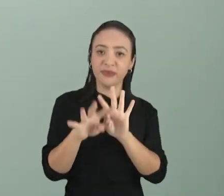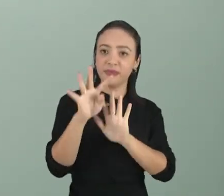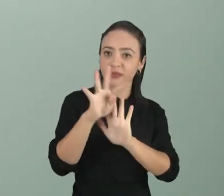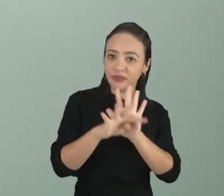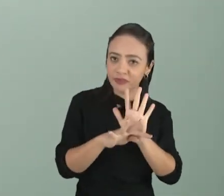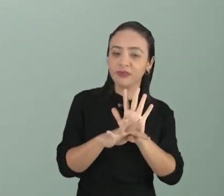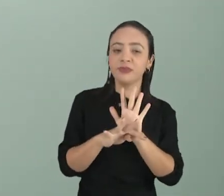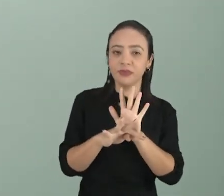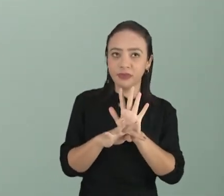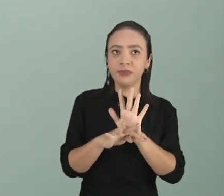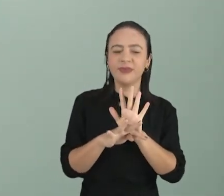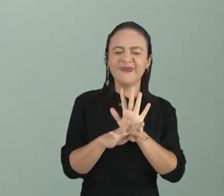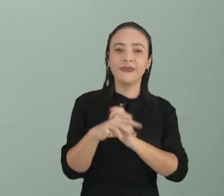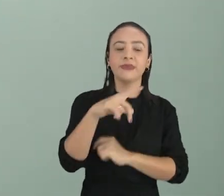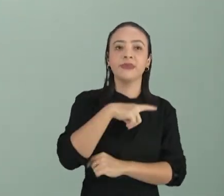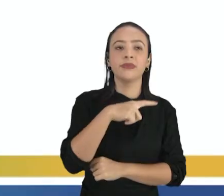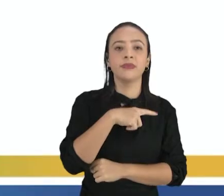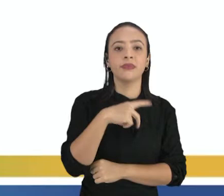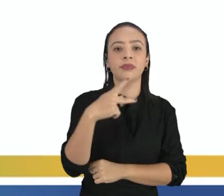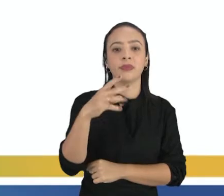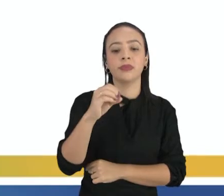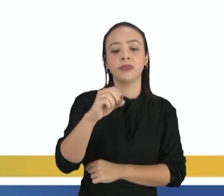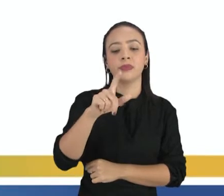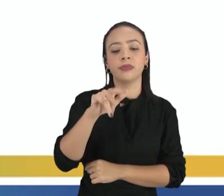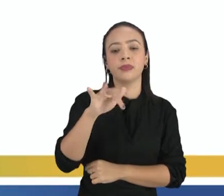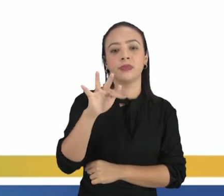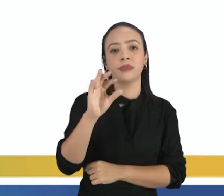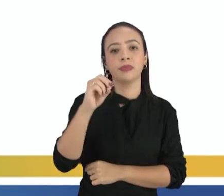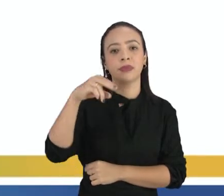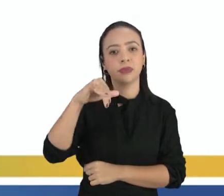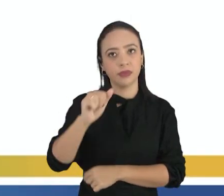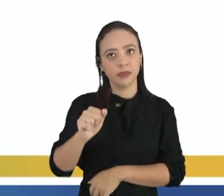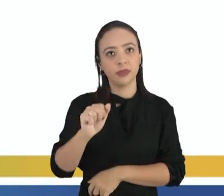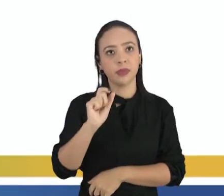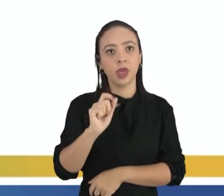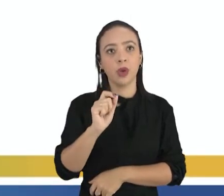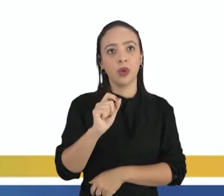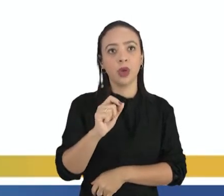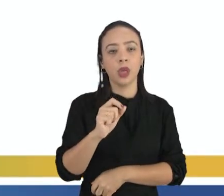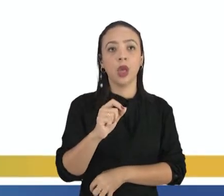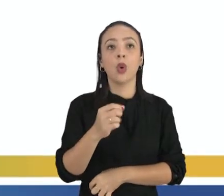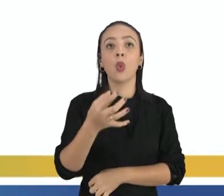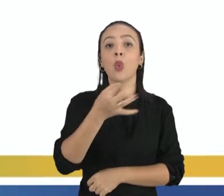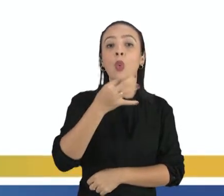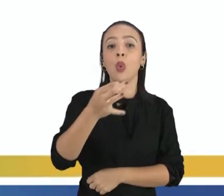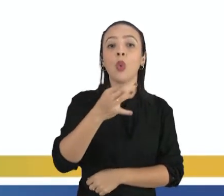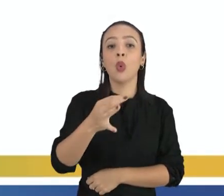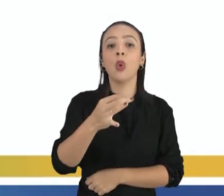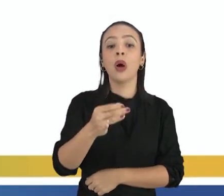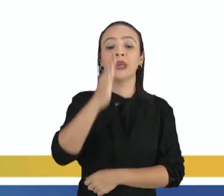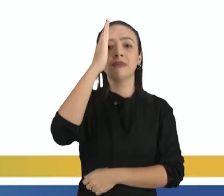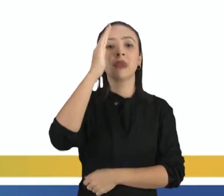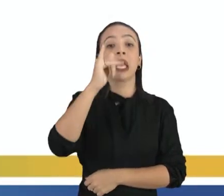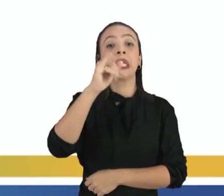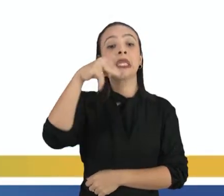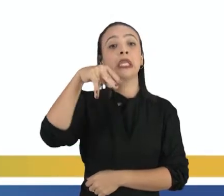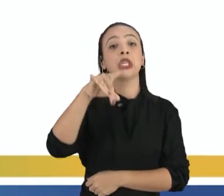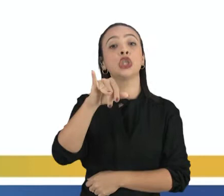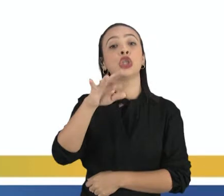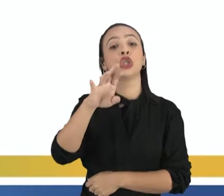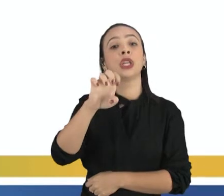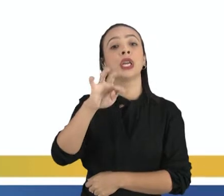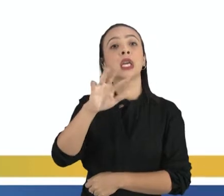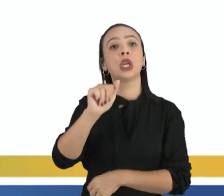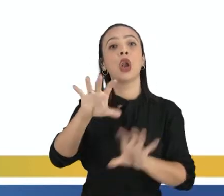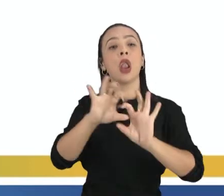ele vai ali haver polifonia é o discurso indireto livre. tem livros, né, histórias que